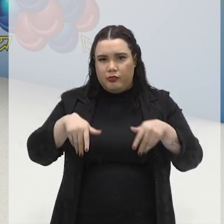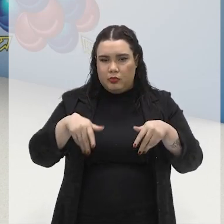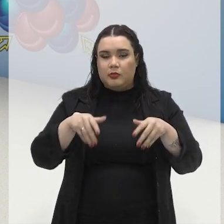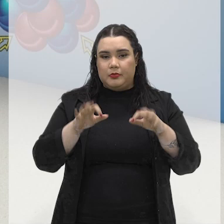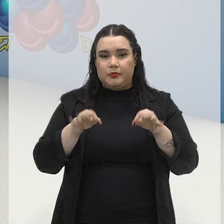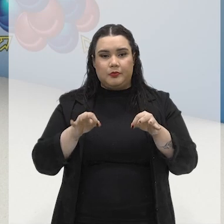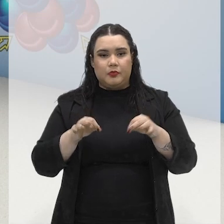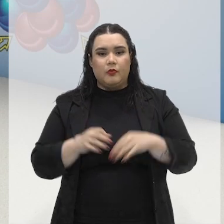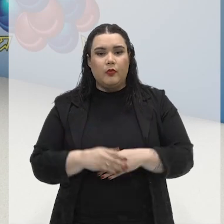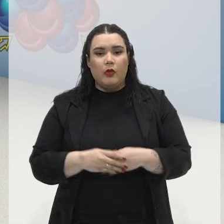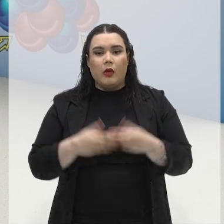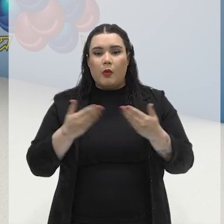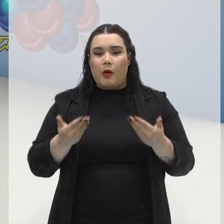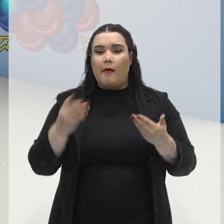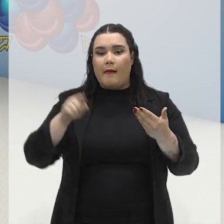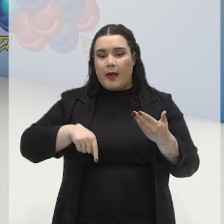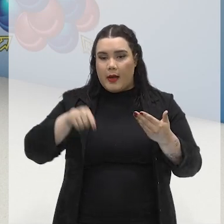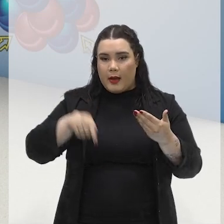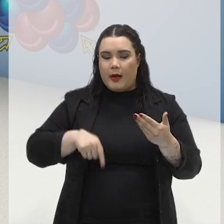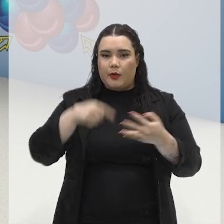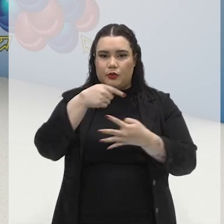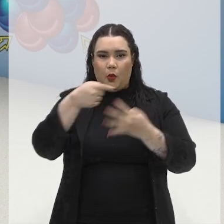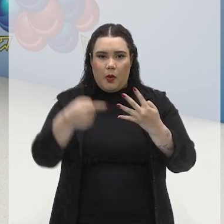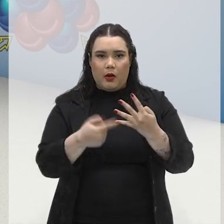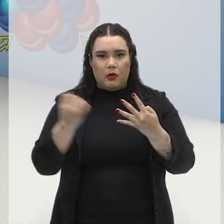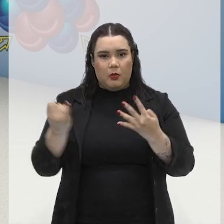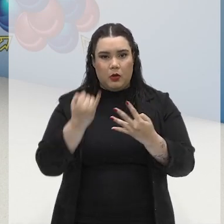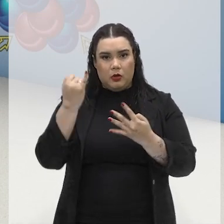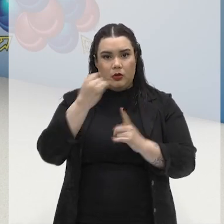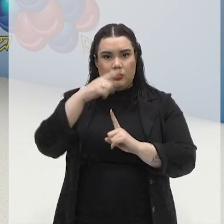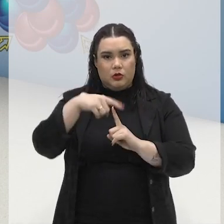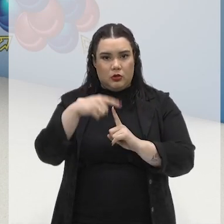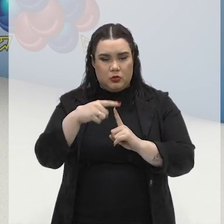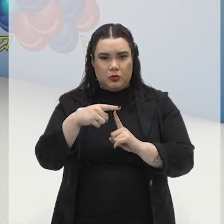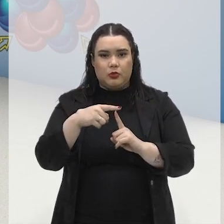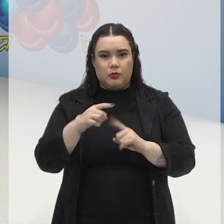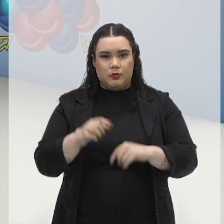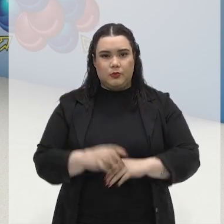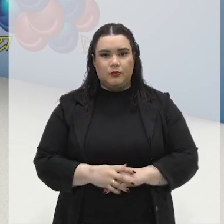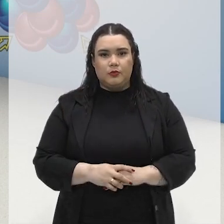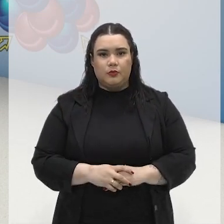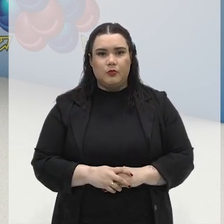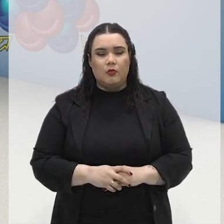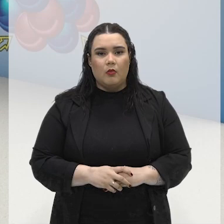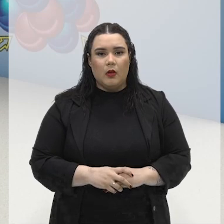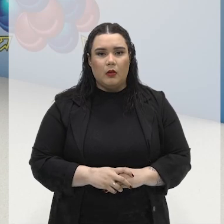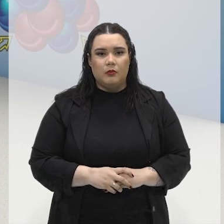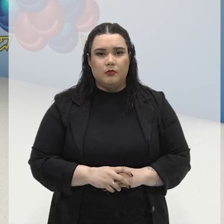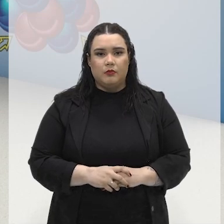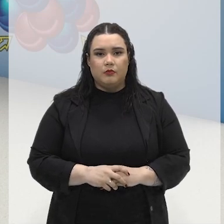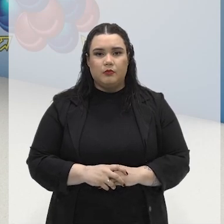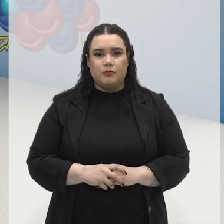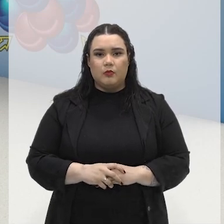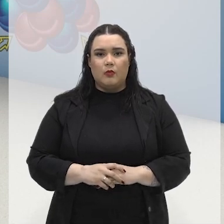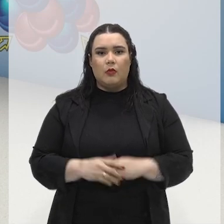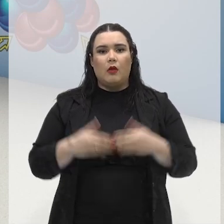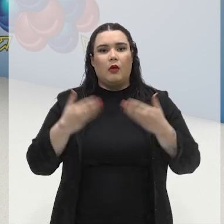Então, essas são as forças fundamentais. As forças fundamentais, elas